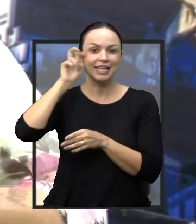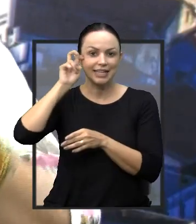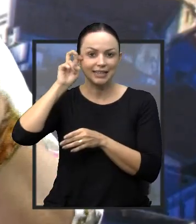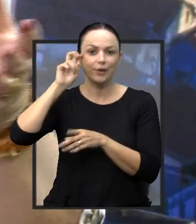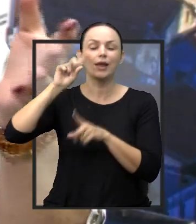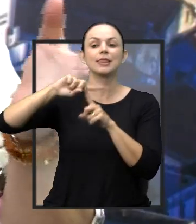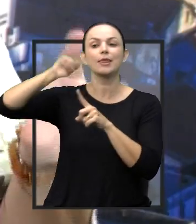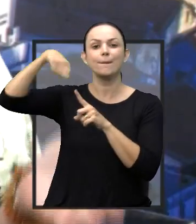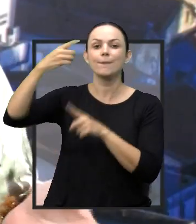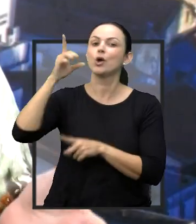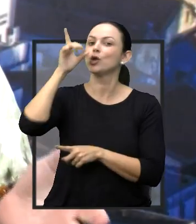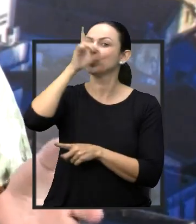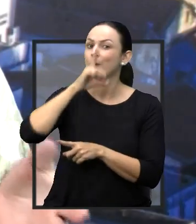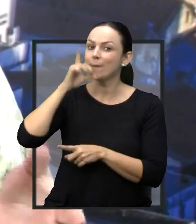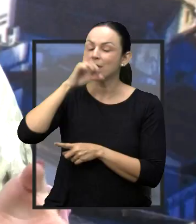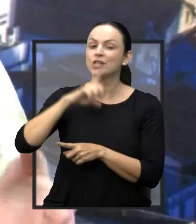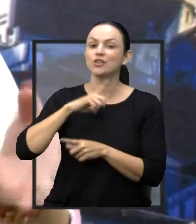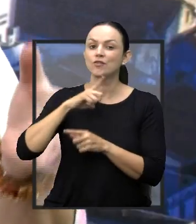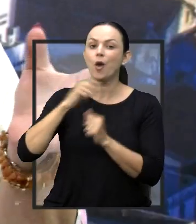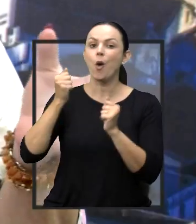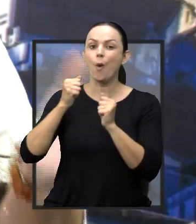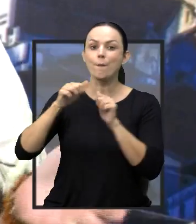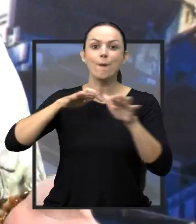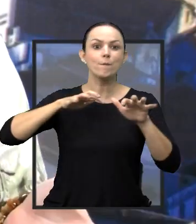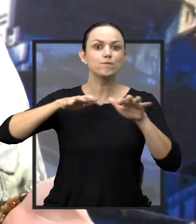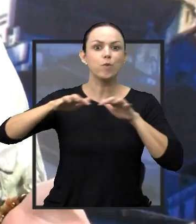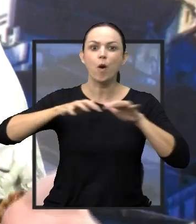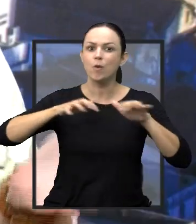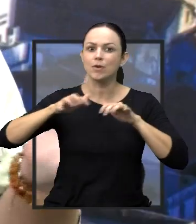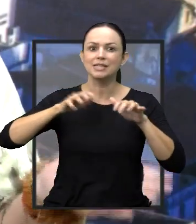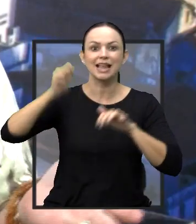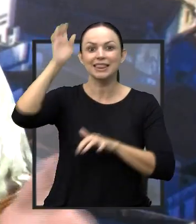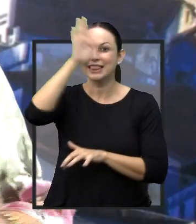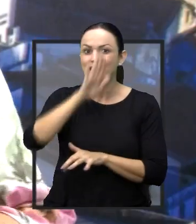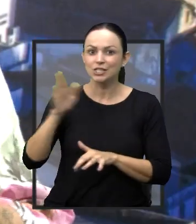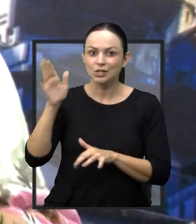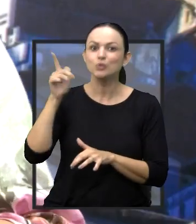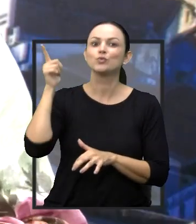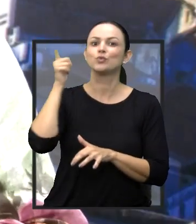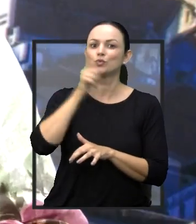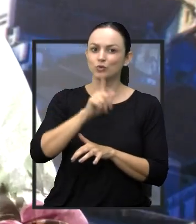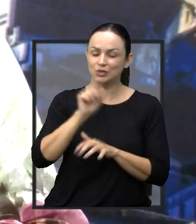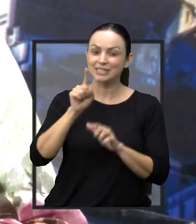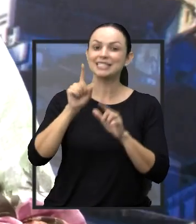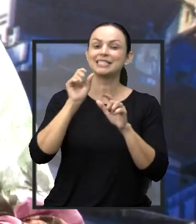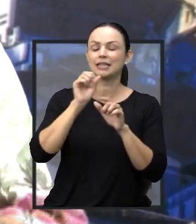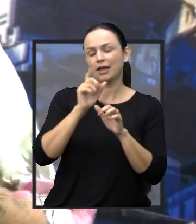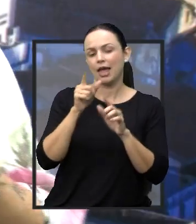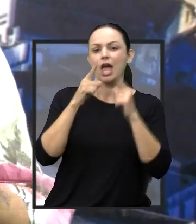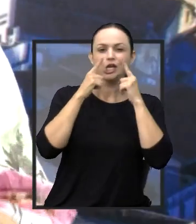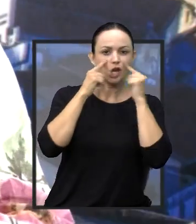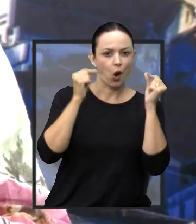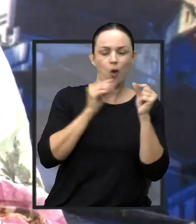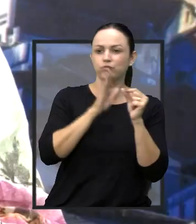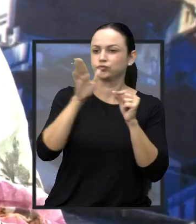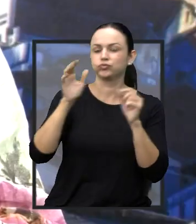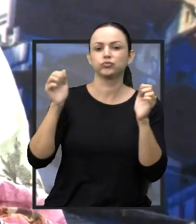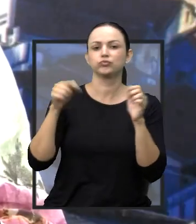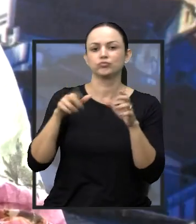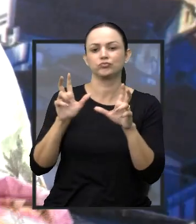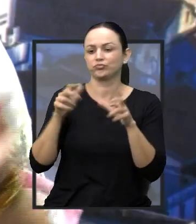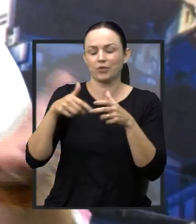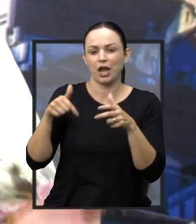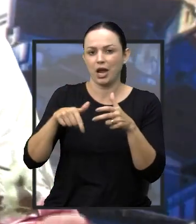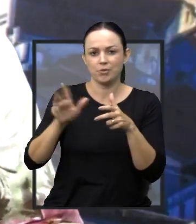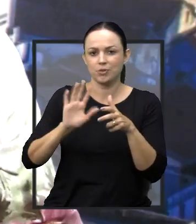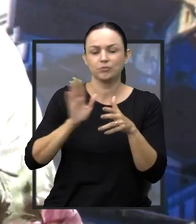domingo nós tivemos uma mobilização nacional e deu certo. Apesar de Jaú não fazer parte desta mobilização através dessa Casa